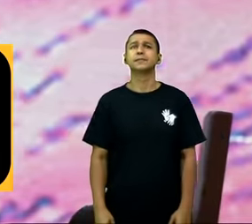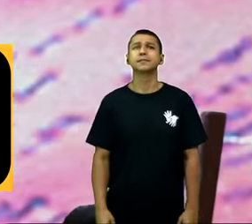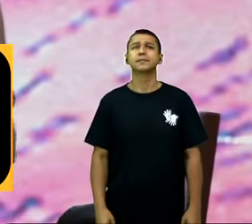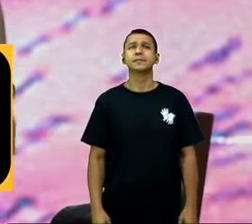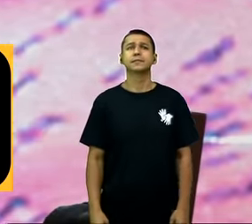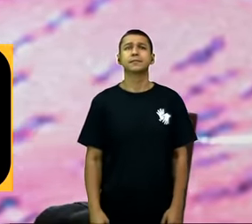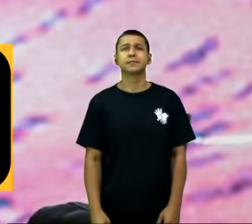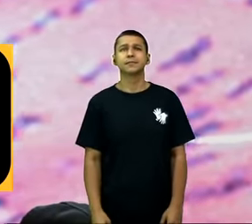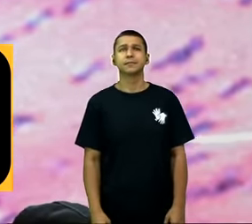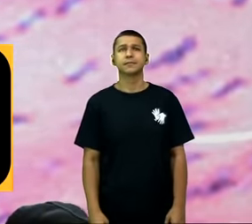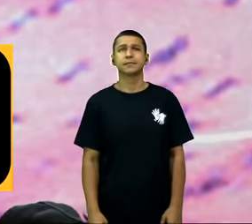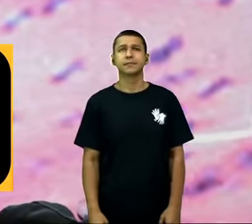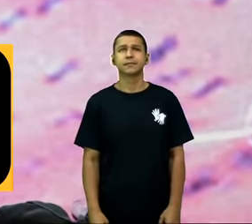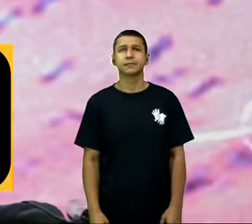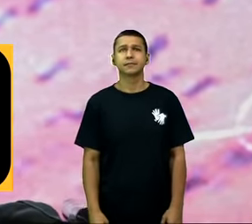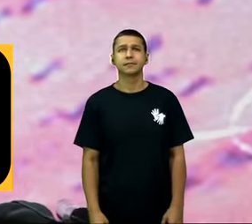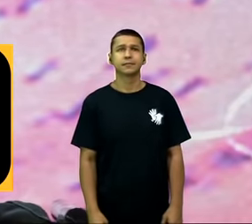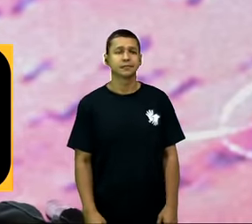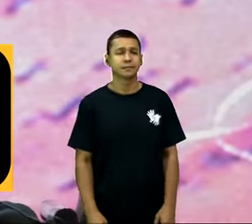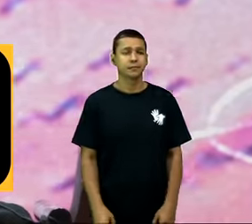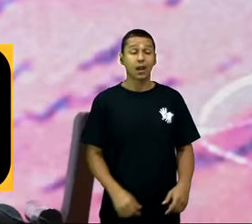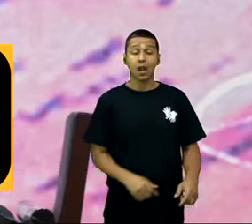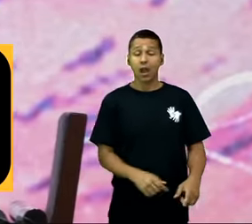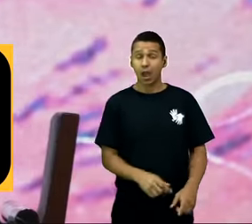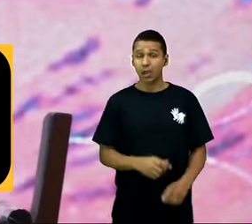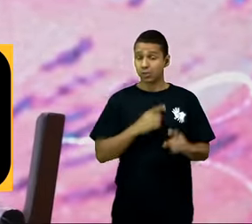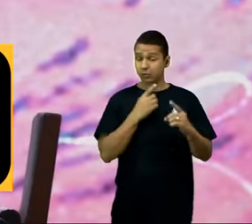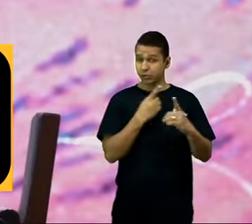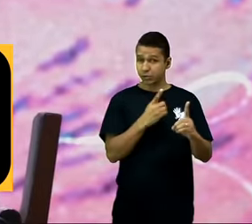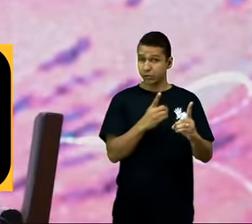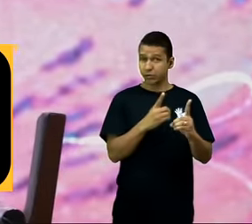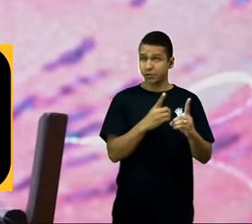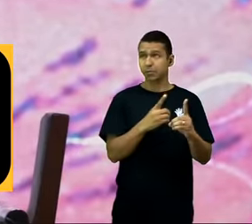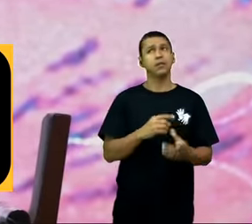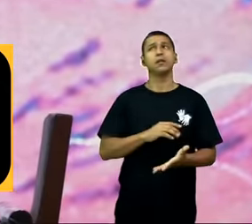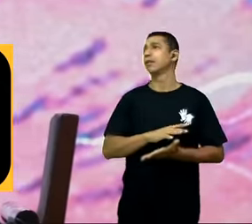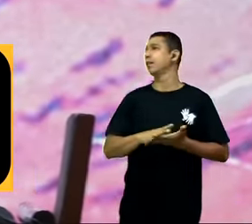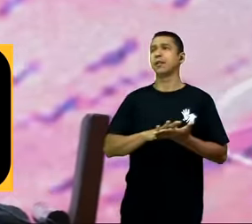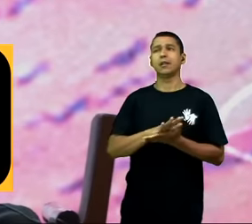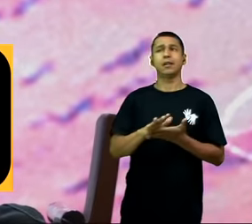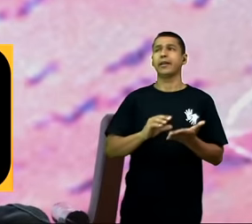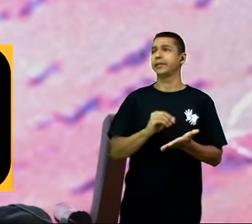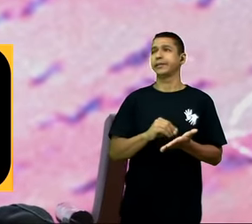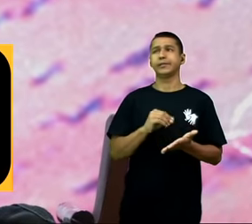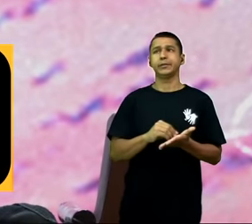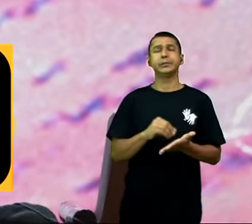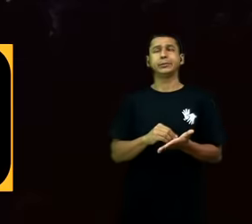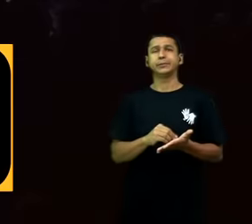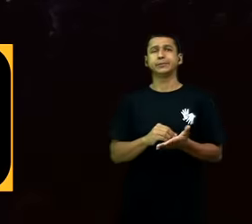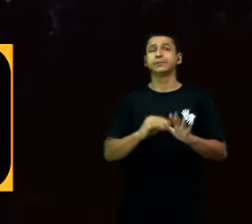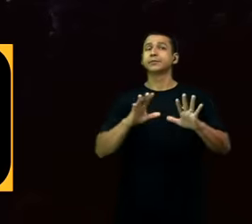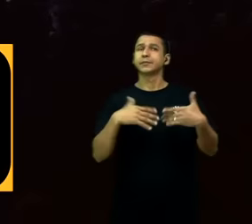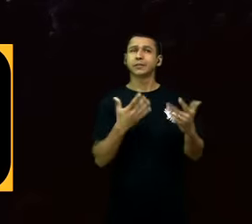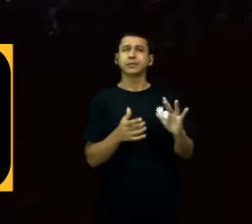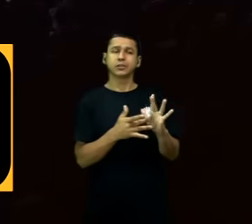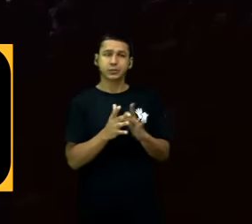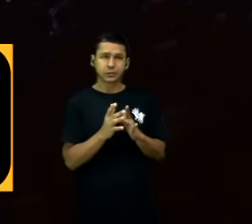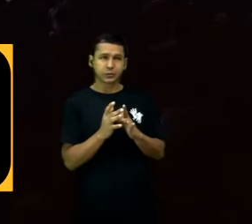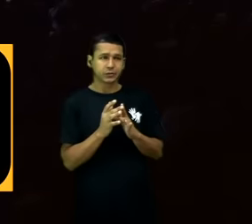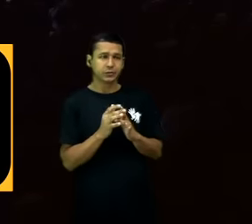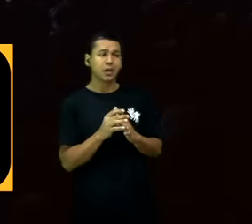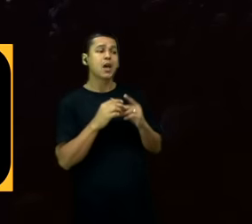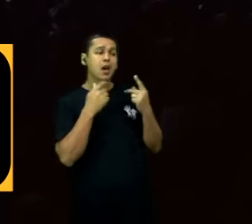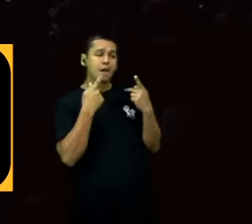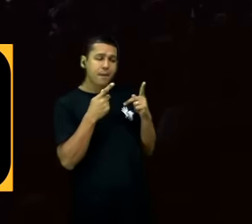E disseram, nada faltou. Agora Jesus está dizendo, agora é no final.